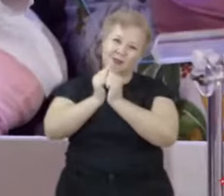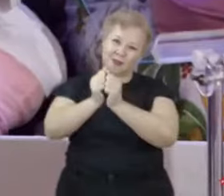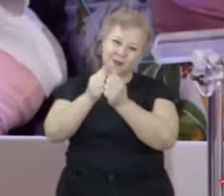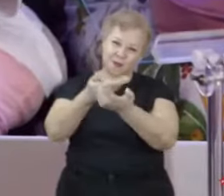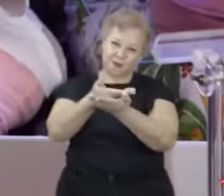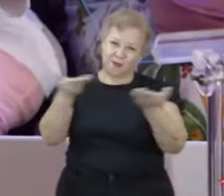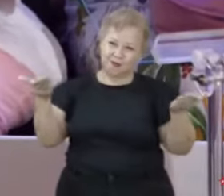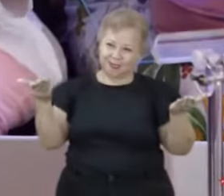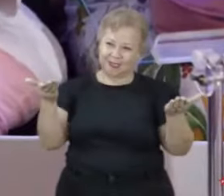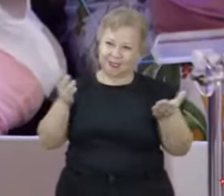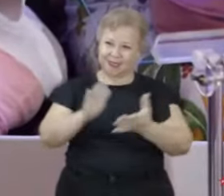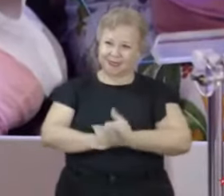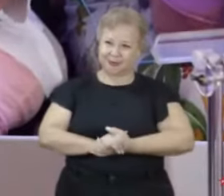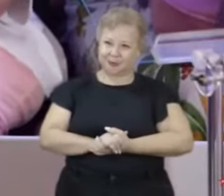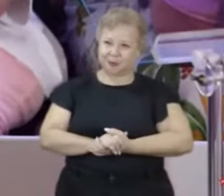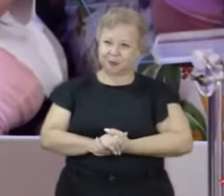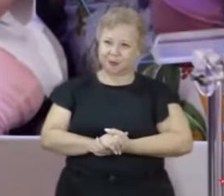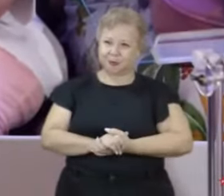vocês.